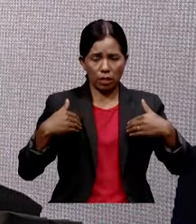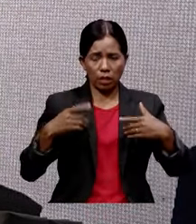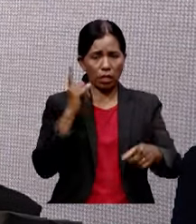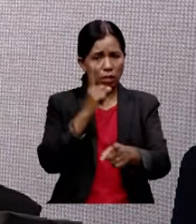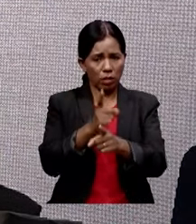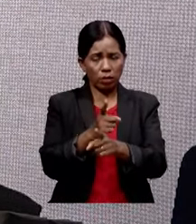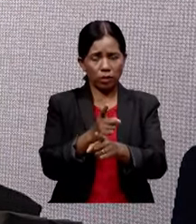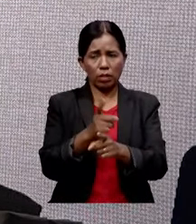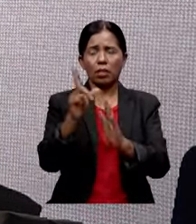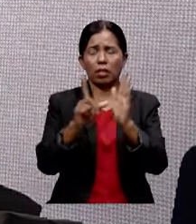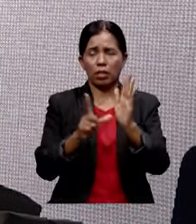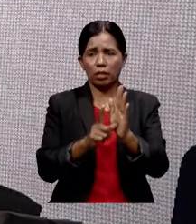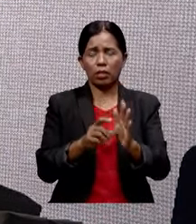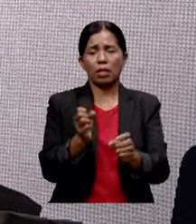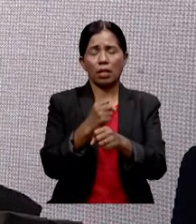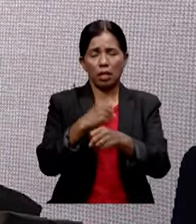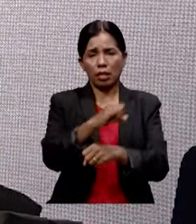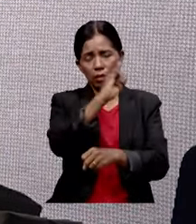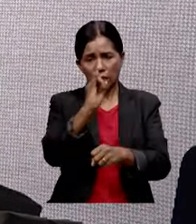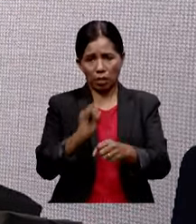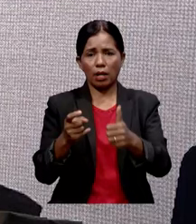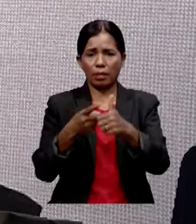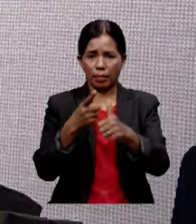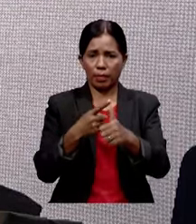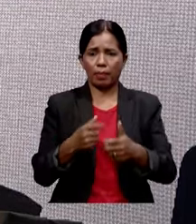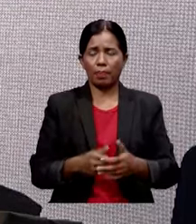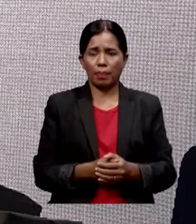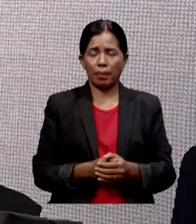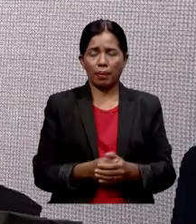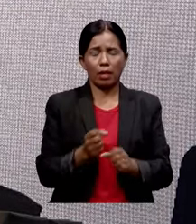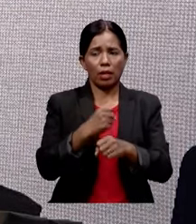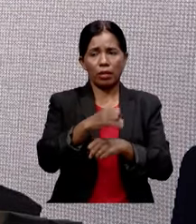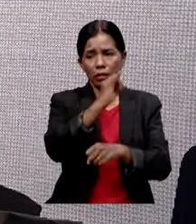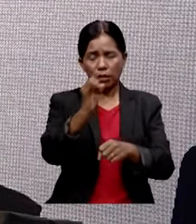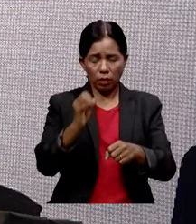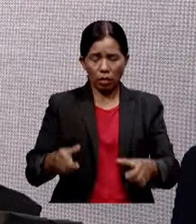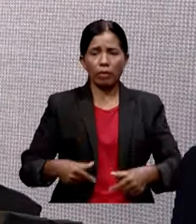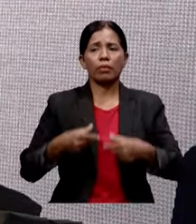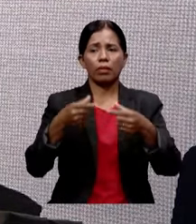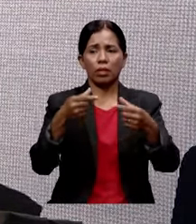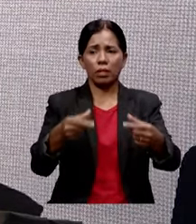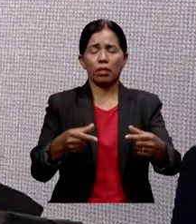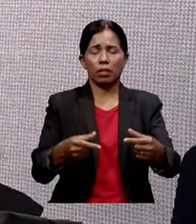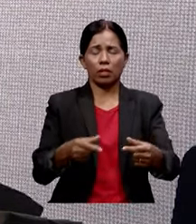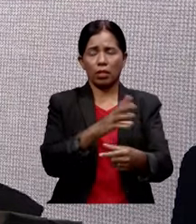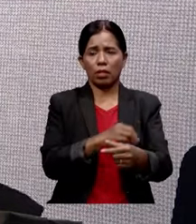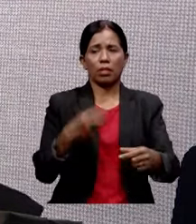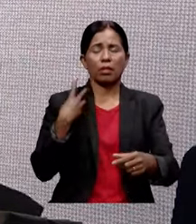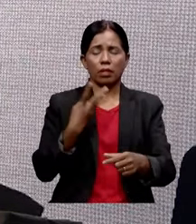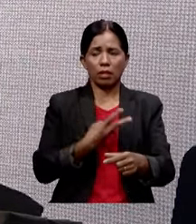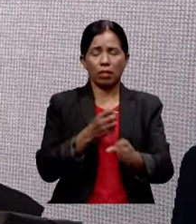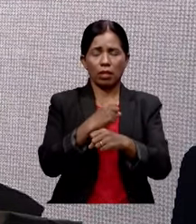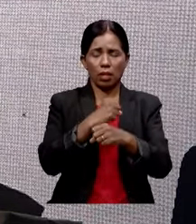nosso também é uma ideia, investiga-o. Quando a investigação for na base